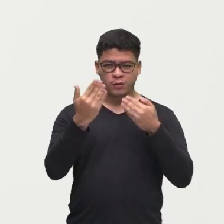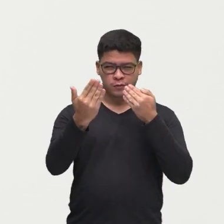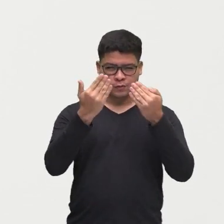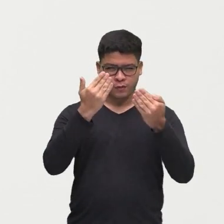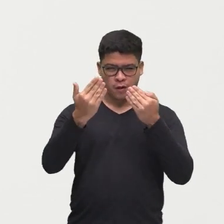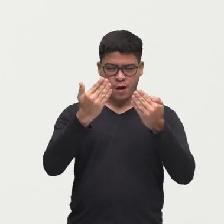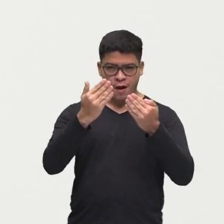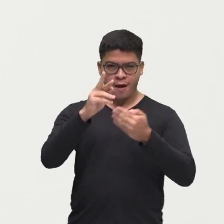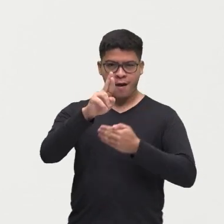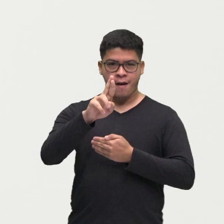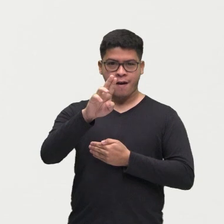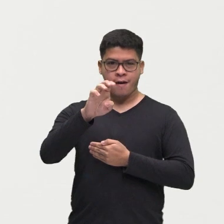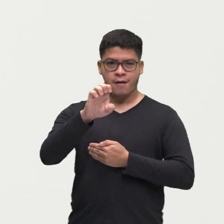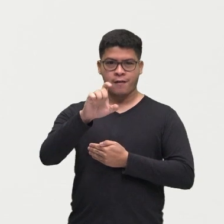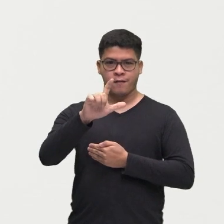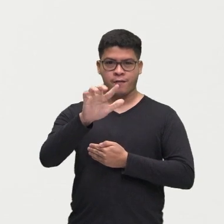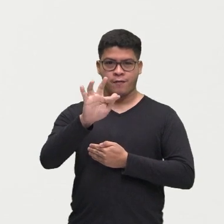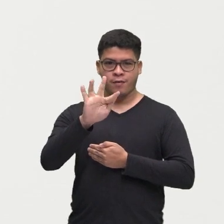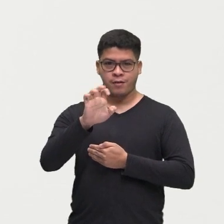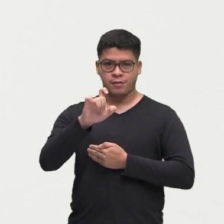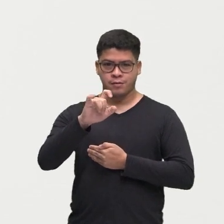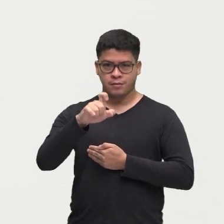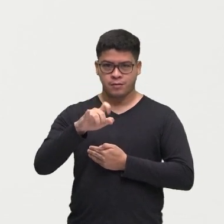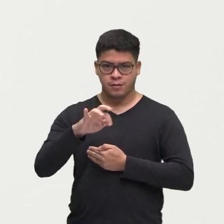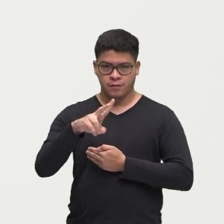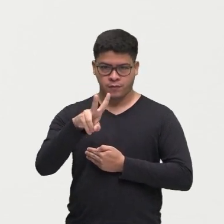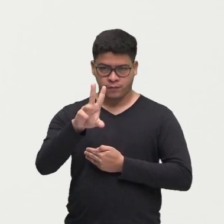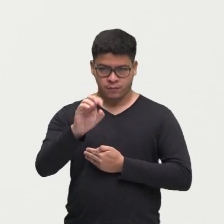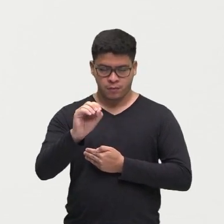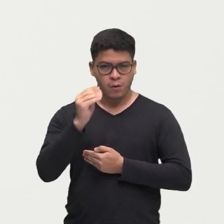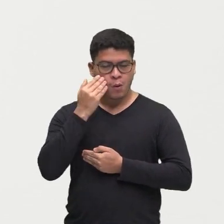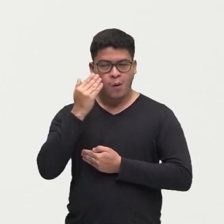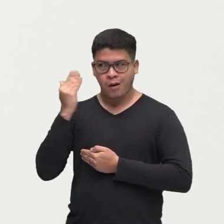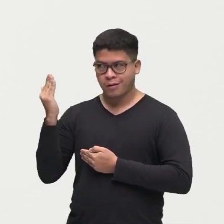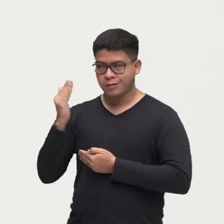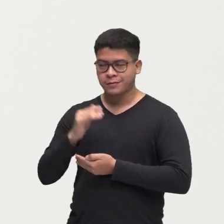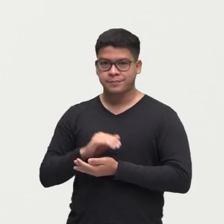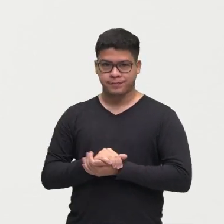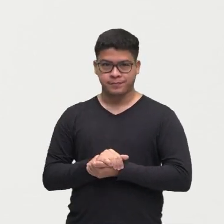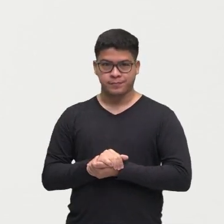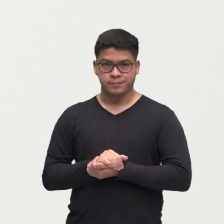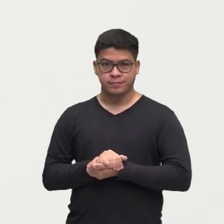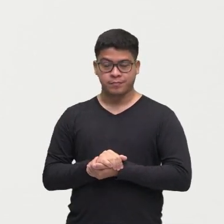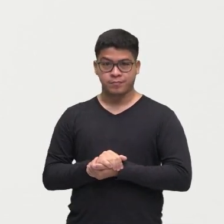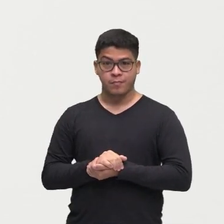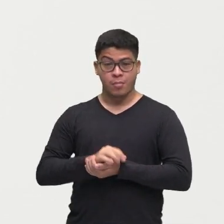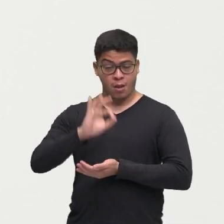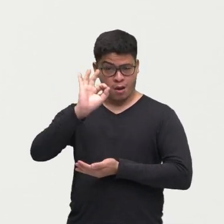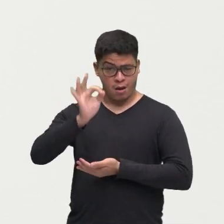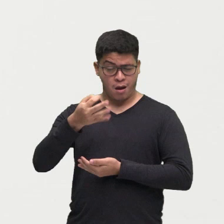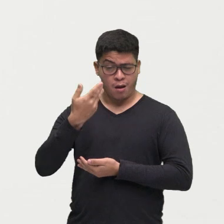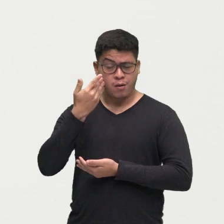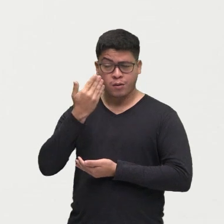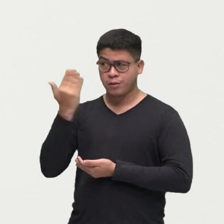reflexivo. Olha só, esse assunto é interessante. Então, com o pronome reflexivo correto.